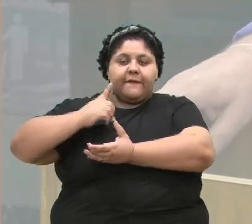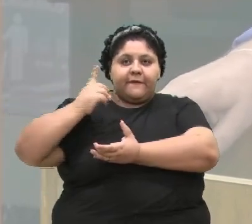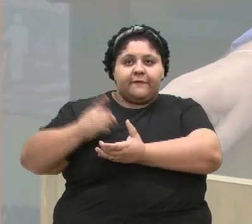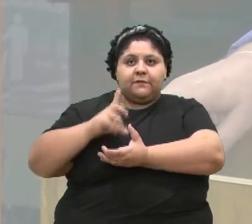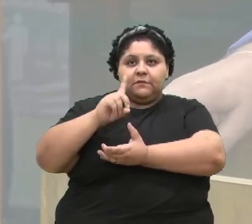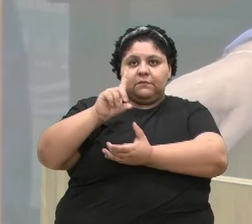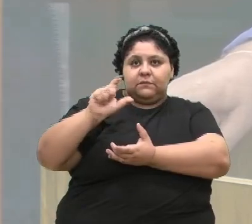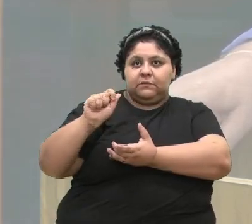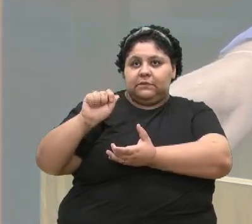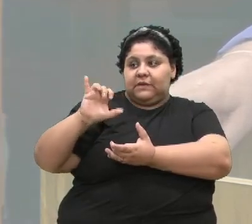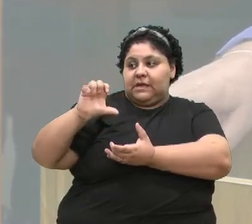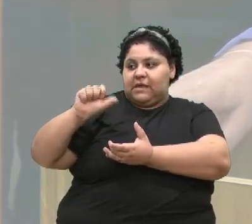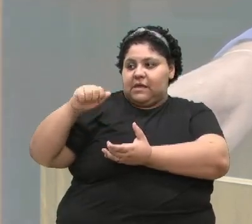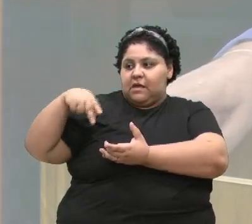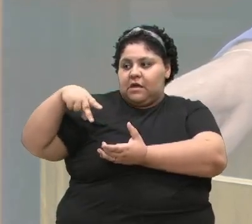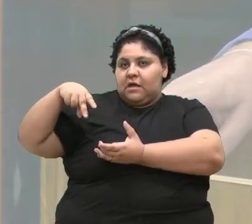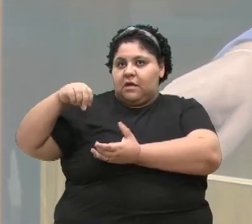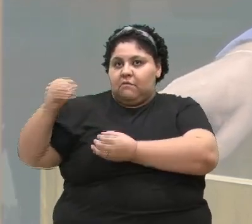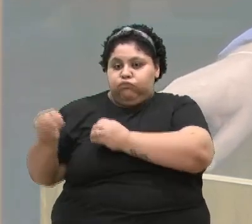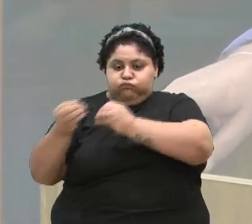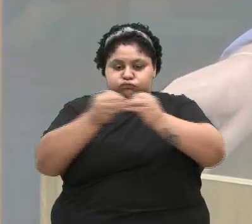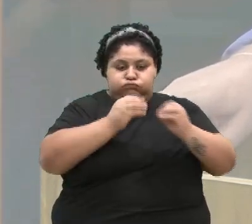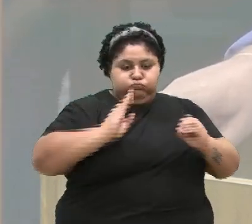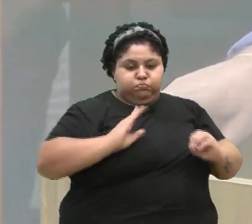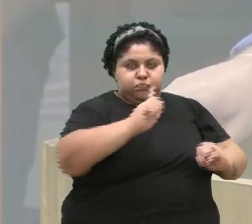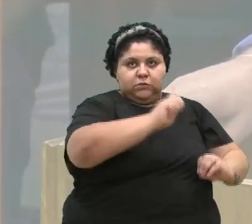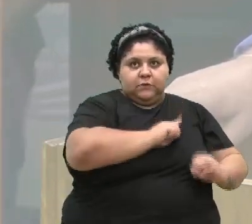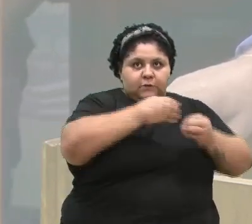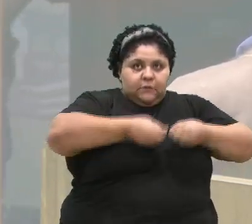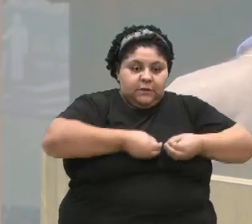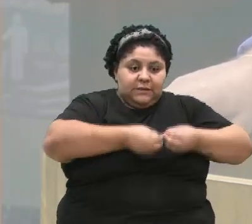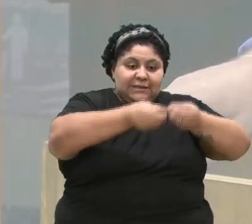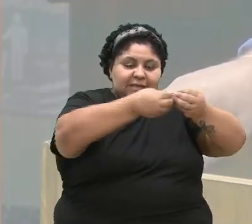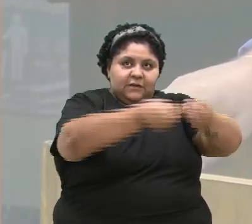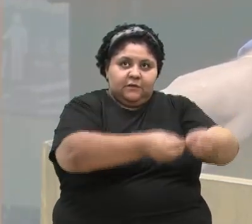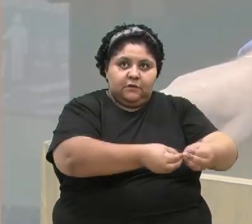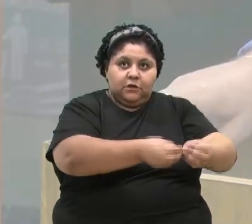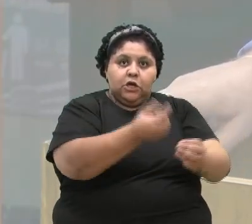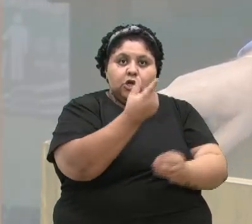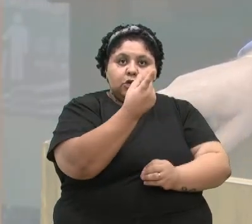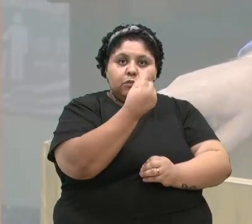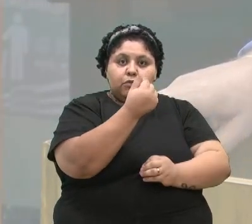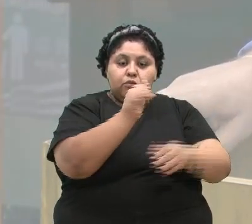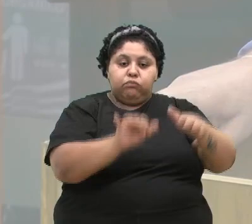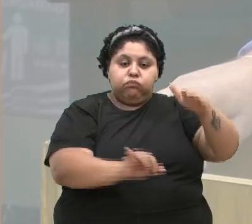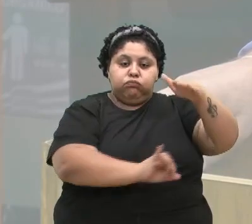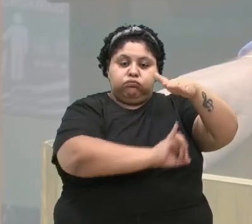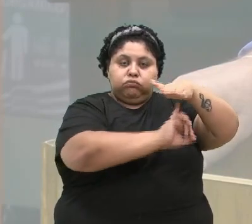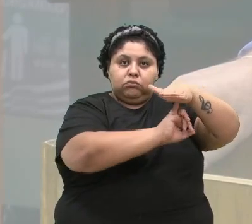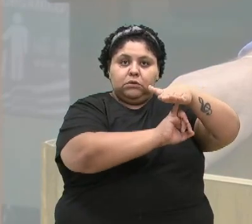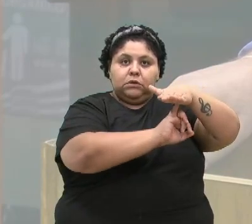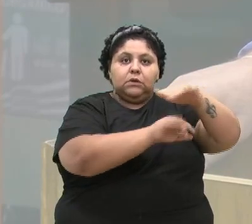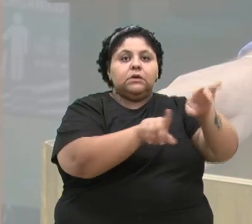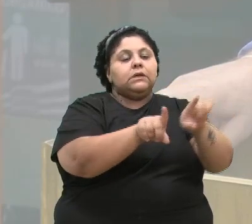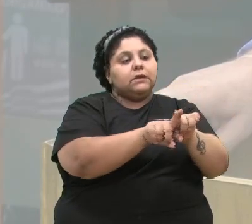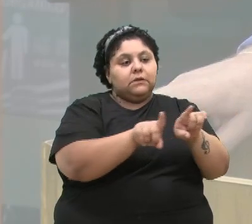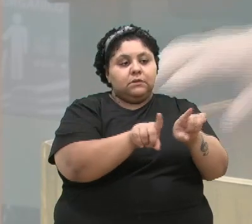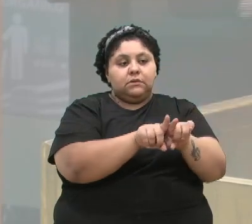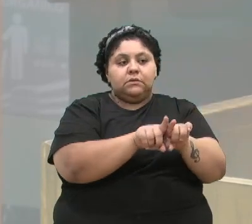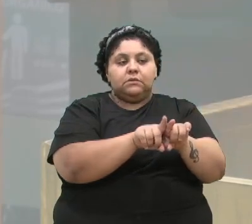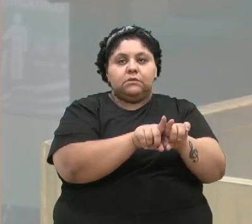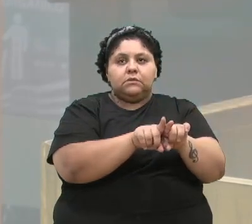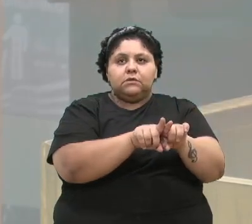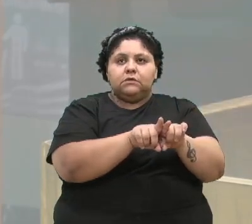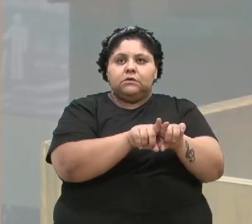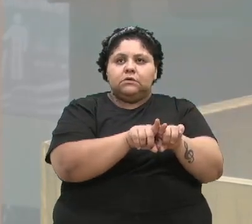estará em Bento, entregando uma verba para o IFE. Posteriormente,